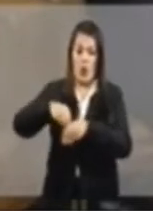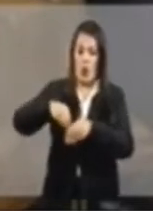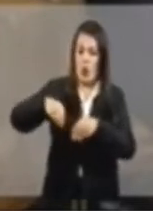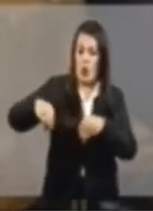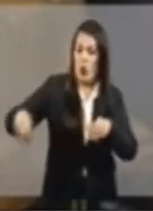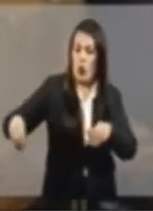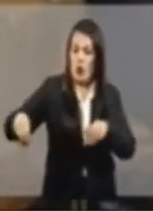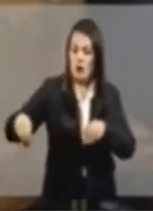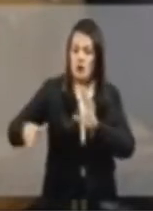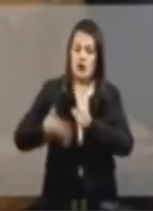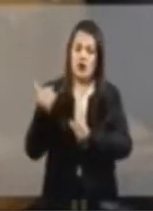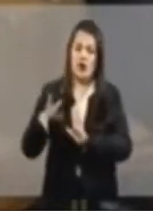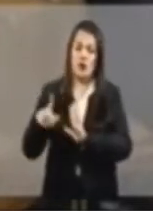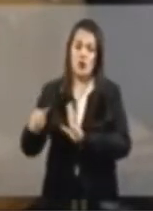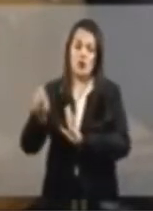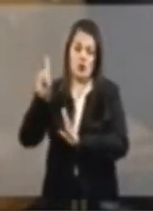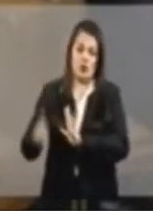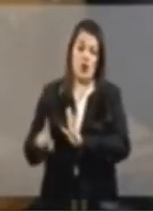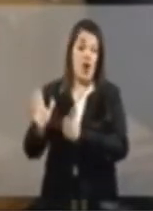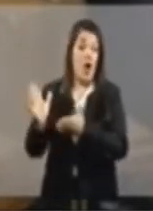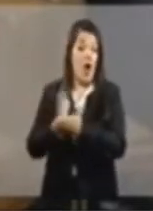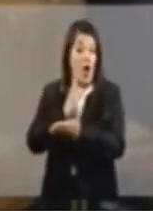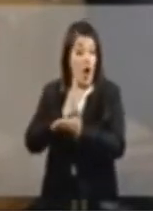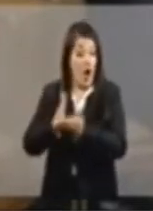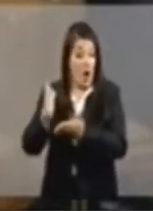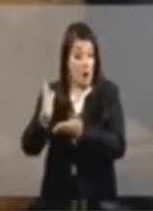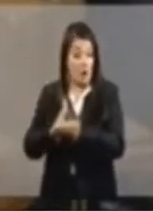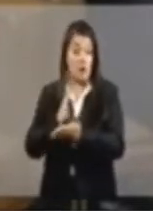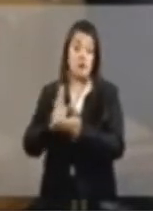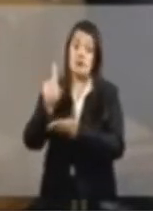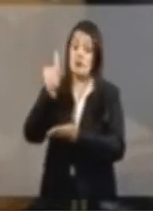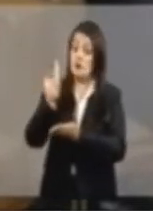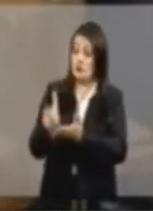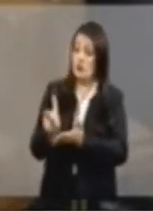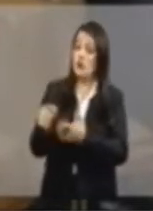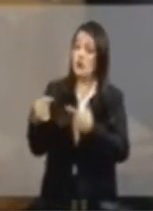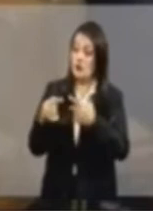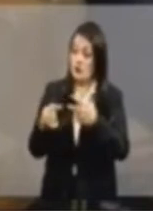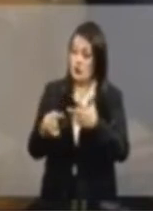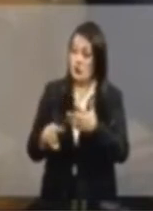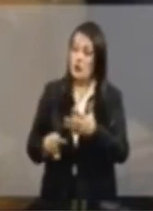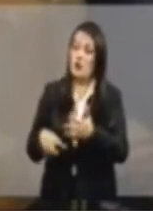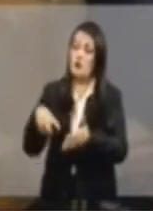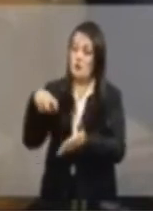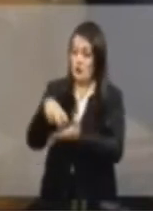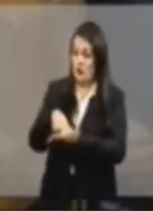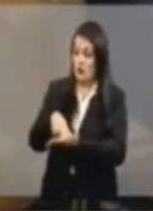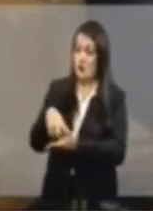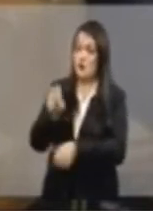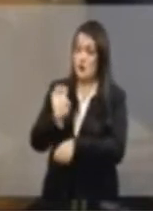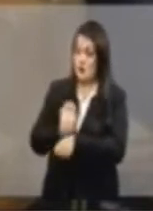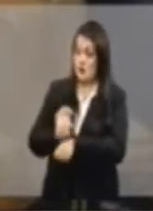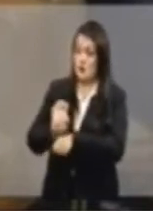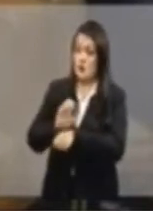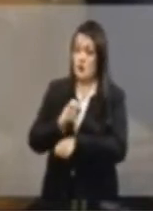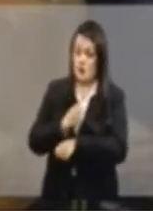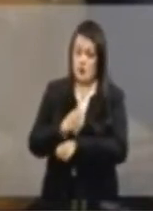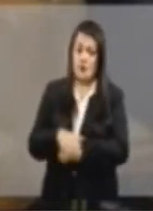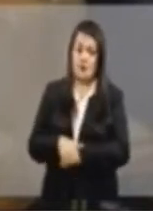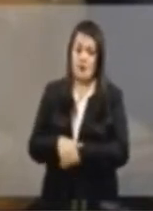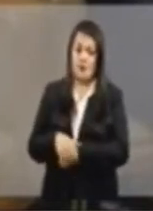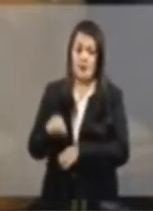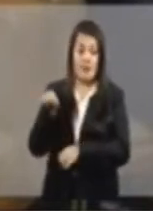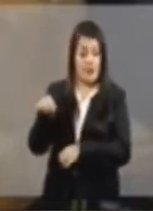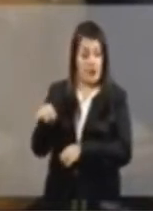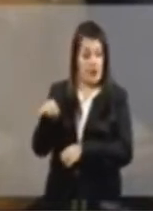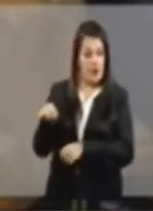direitos apenas daqueles estritamente necessárias pra ação punitiva do estado nesse ponto